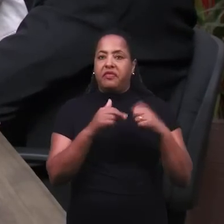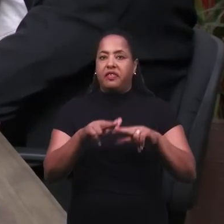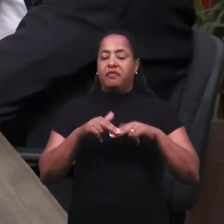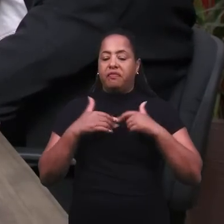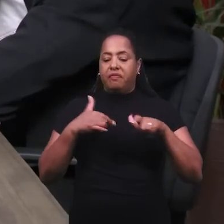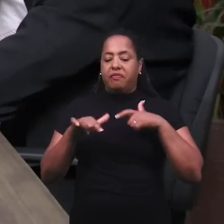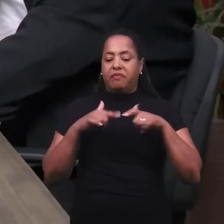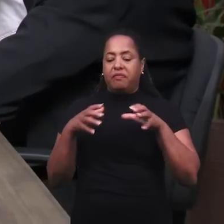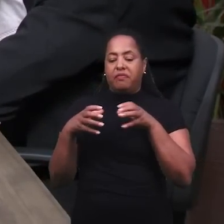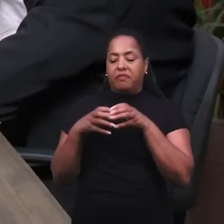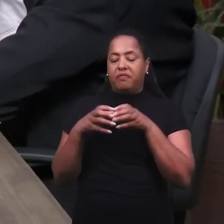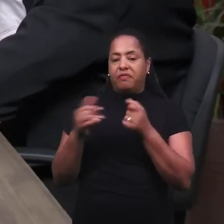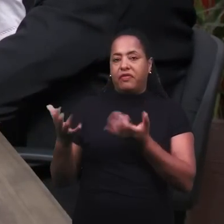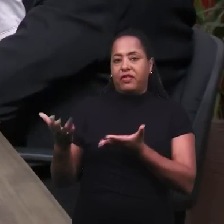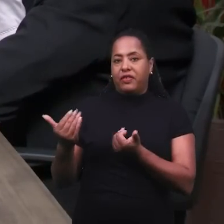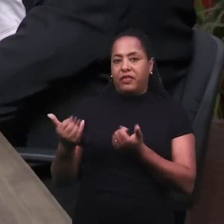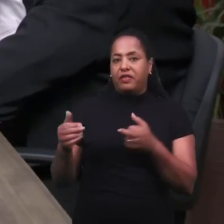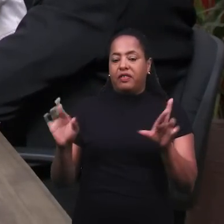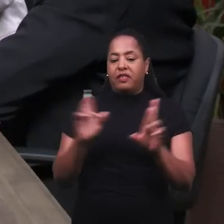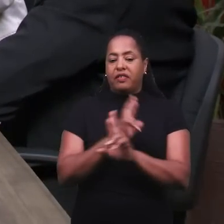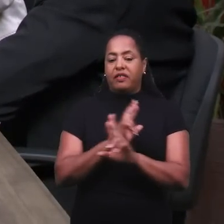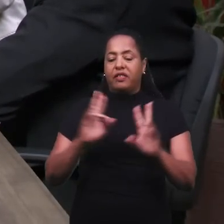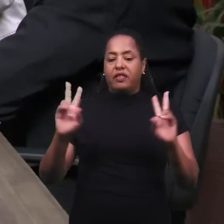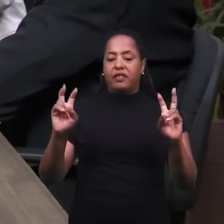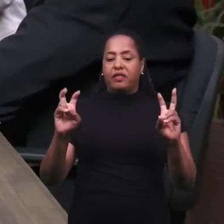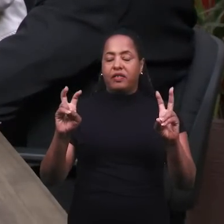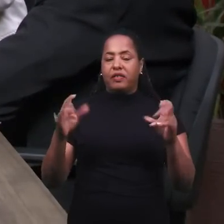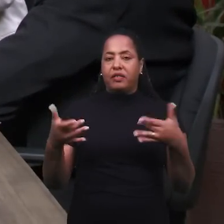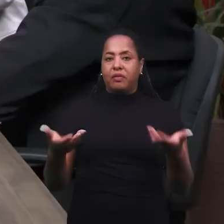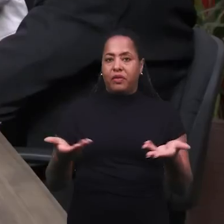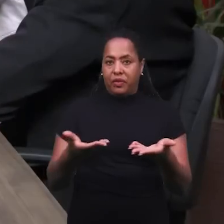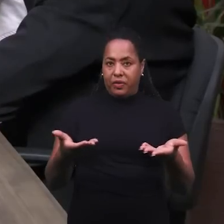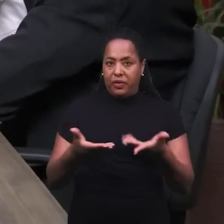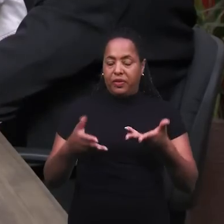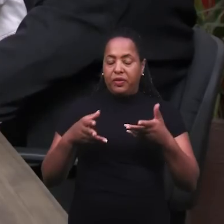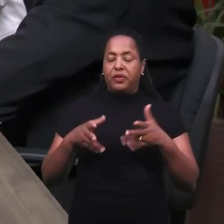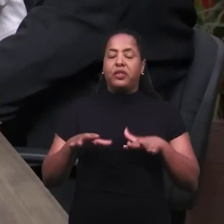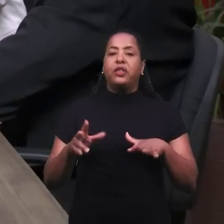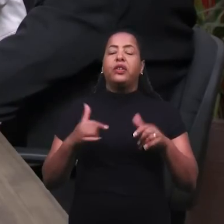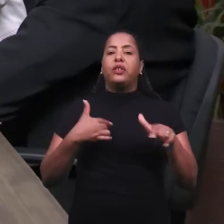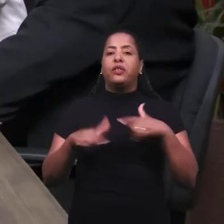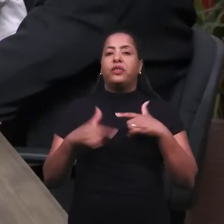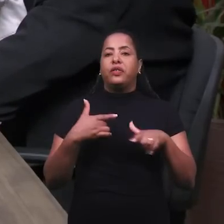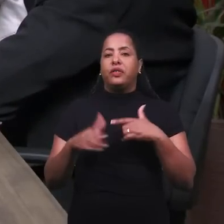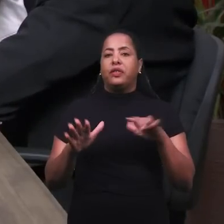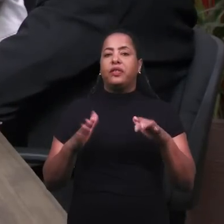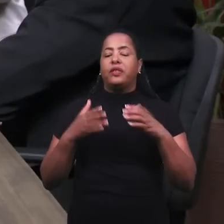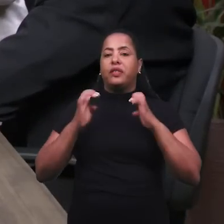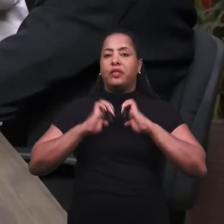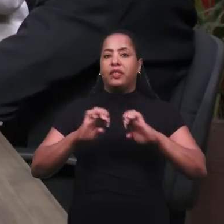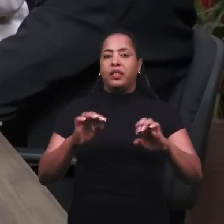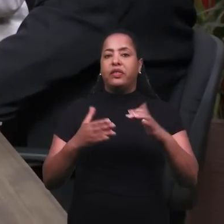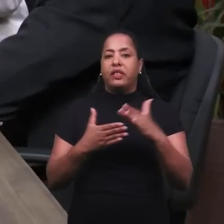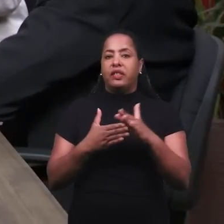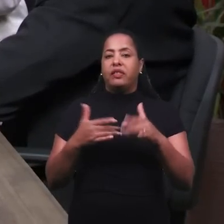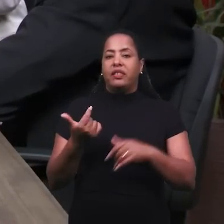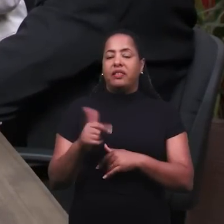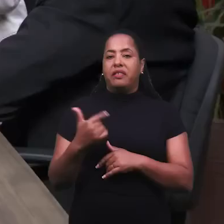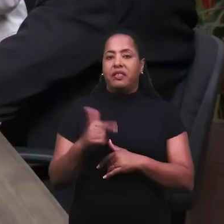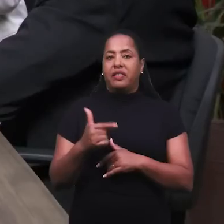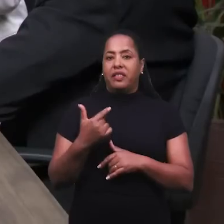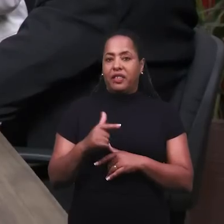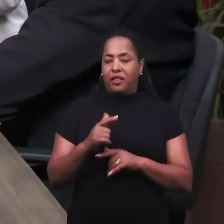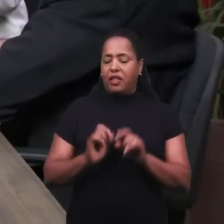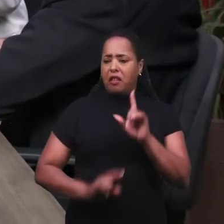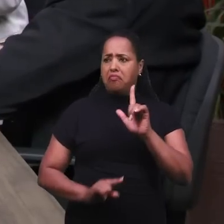pelo trabalho com jovens, que também está associado com o nosso tema de hoje, o trabalho do Evangelho Sem Fronteiras, que é aquele trabalho que tomou uma proporção muito grande